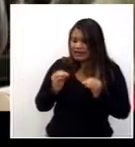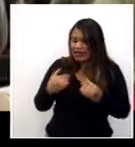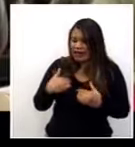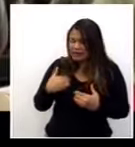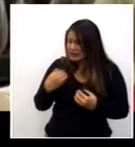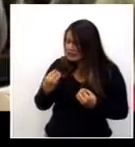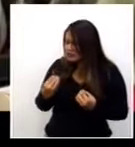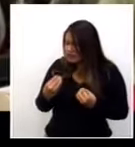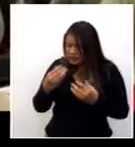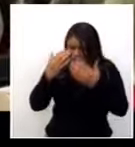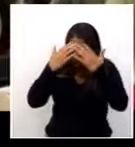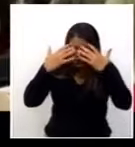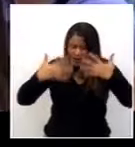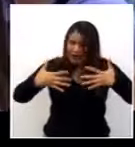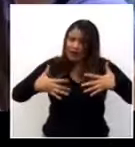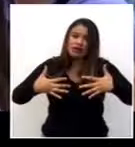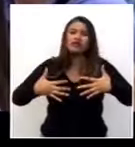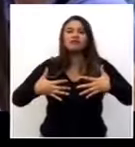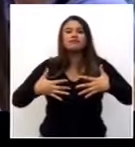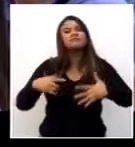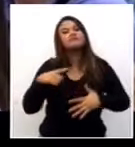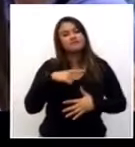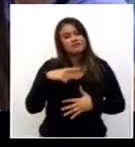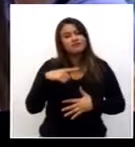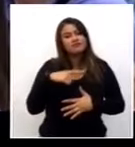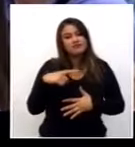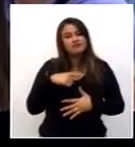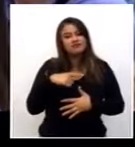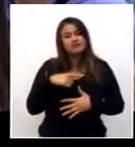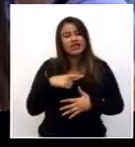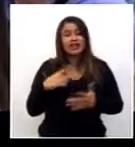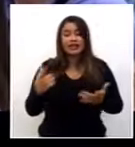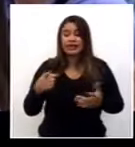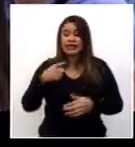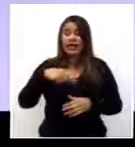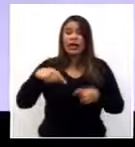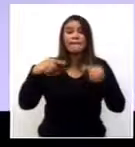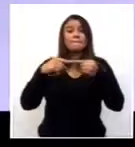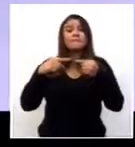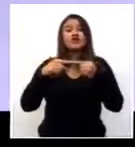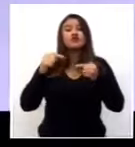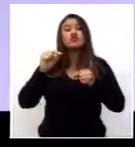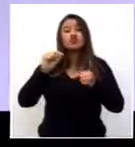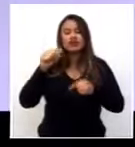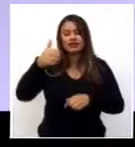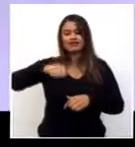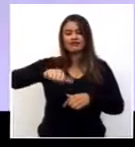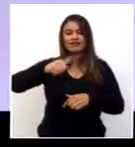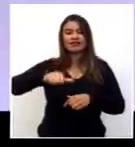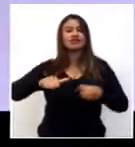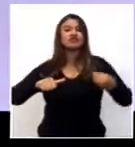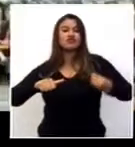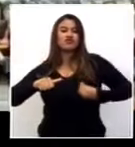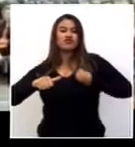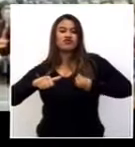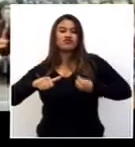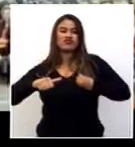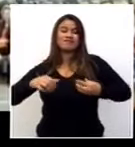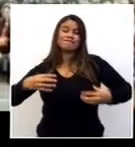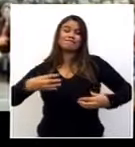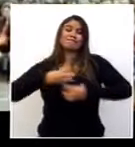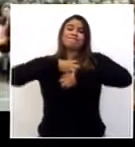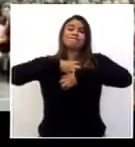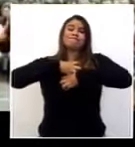deu tempo de estudar. E é dessa sensação, já que nós estamos falando de avaliação e de vida,